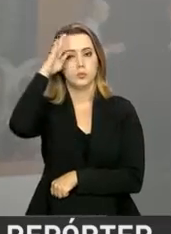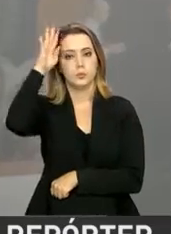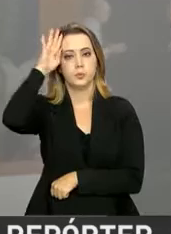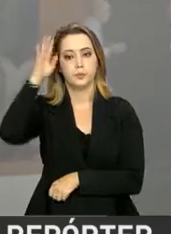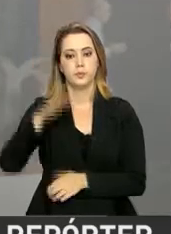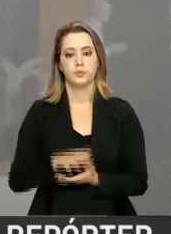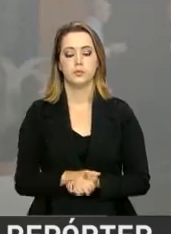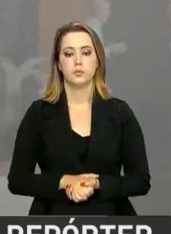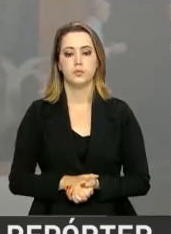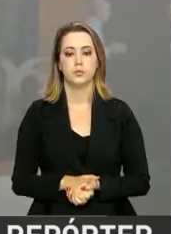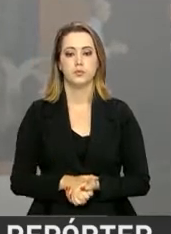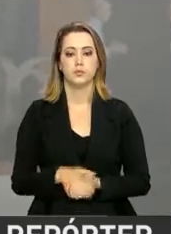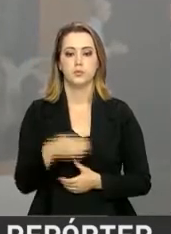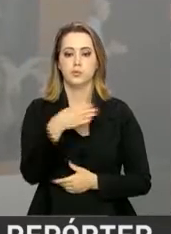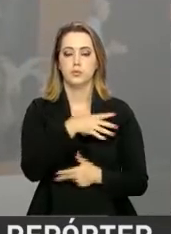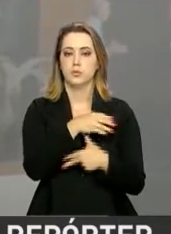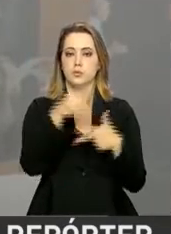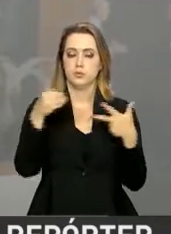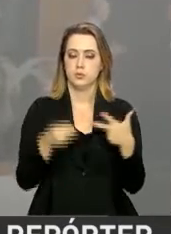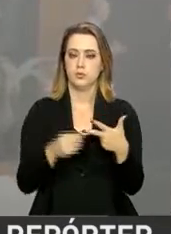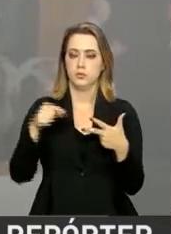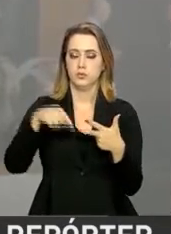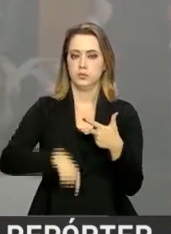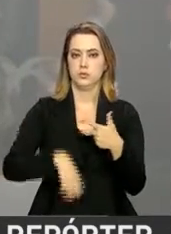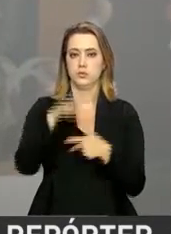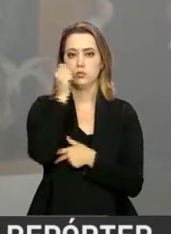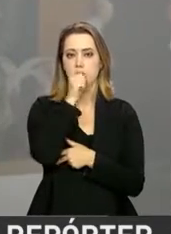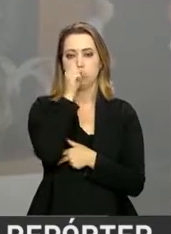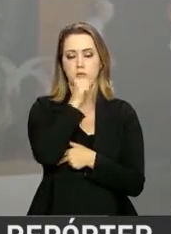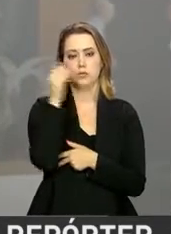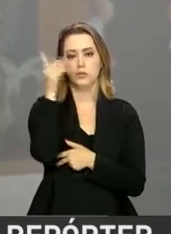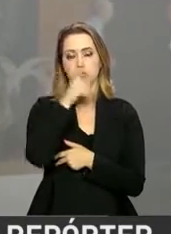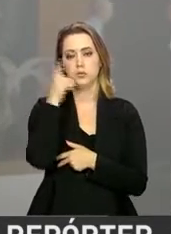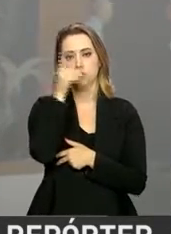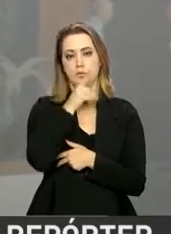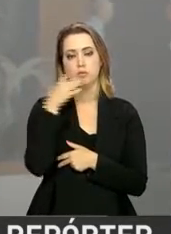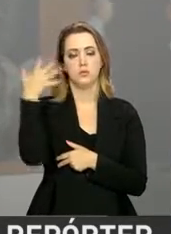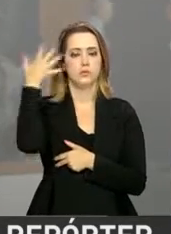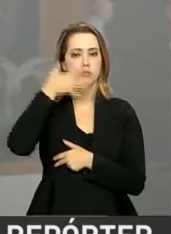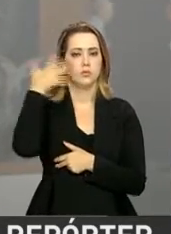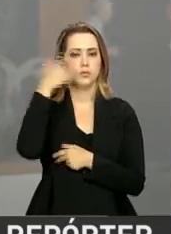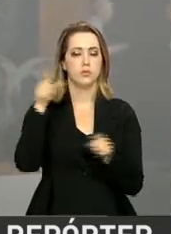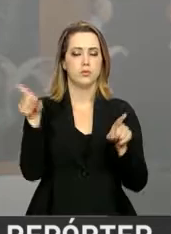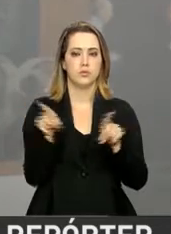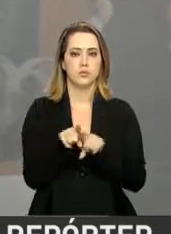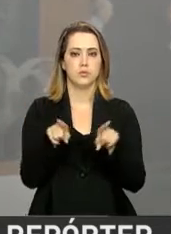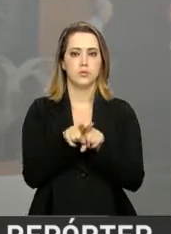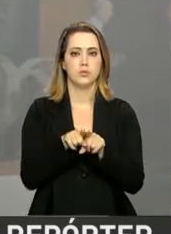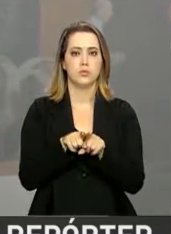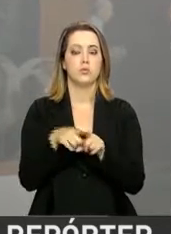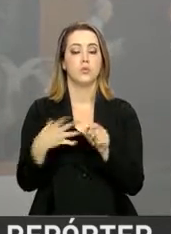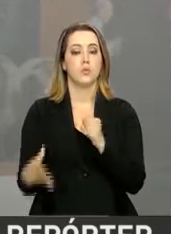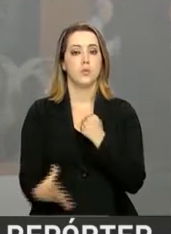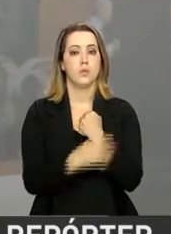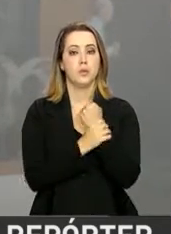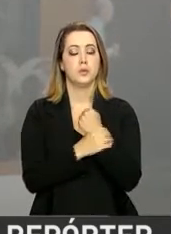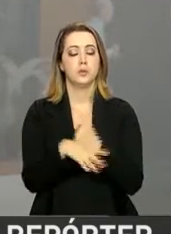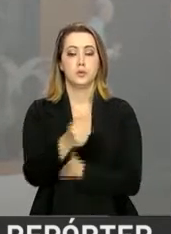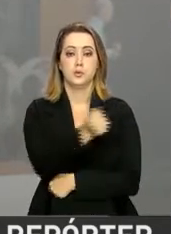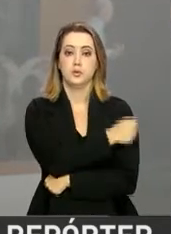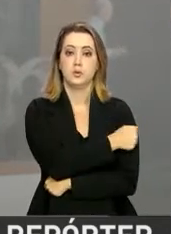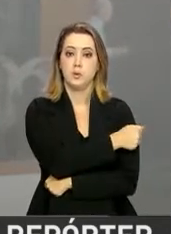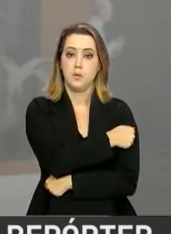para o exame previsto para este final de semana o ministro também explicou que para garantir a segurança dos estudantes os coordenadores